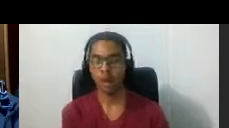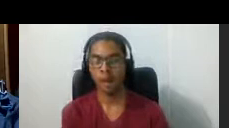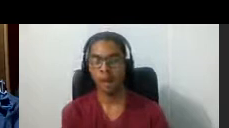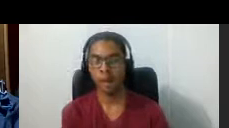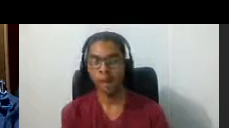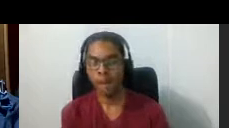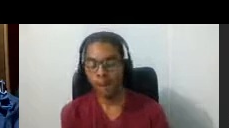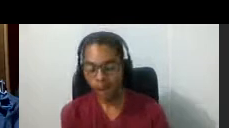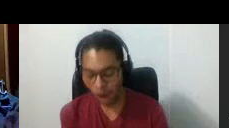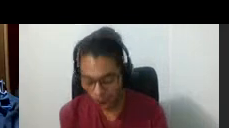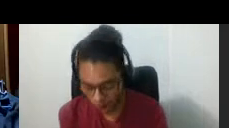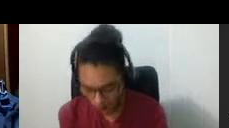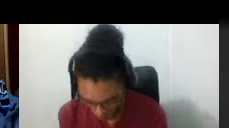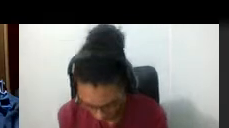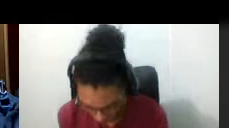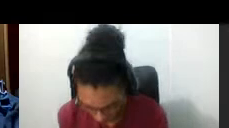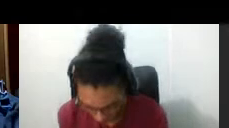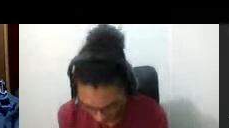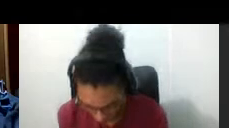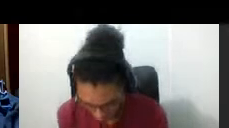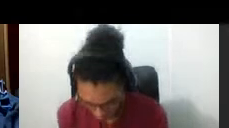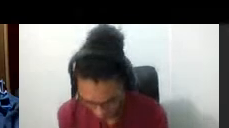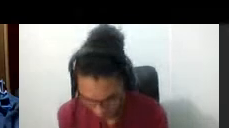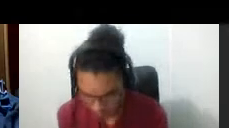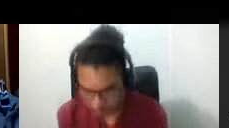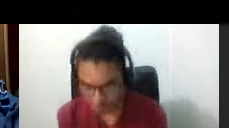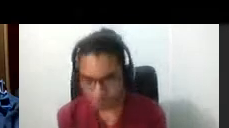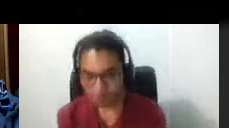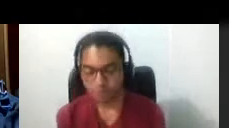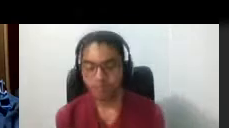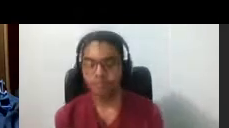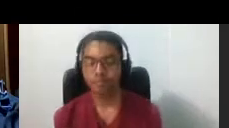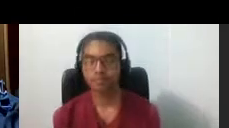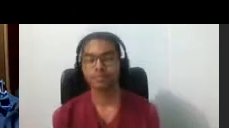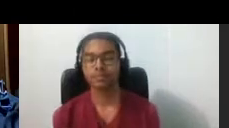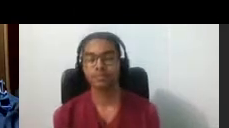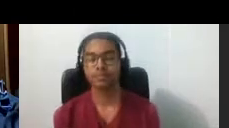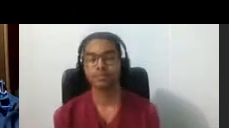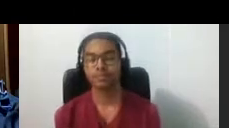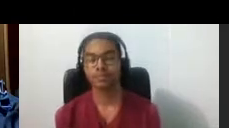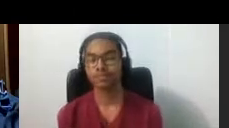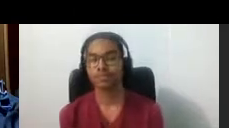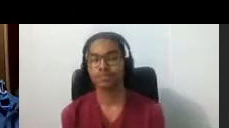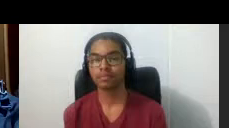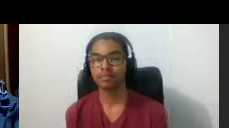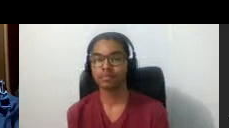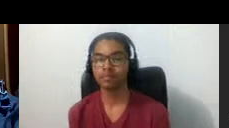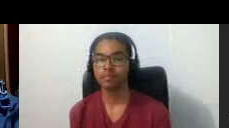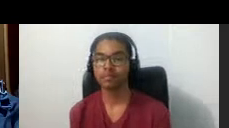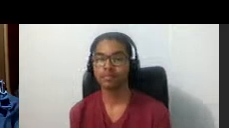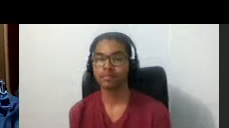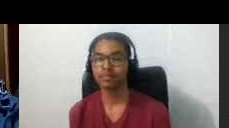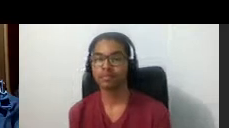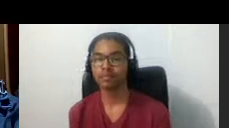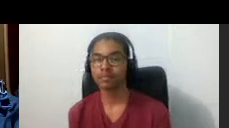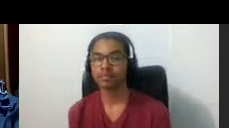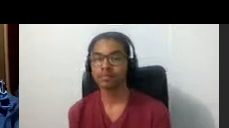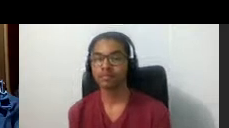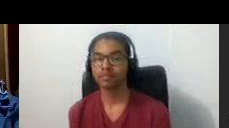a corrosão, a resistência à corrosão, a ver com a proteção superficial? Tudo, né? Faz